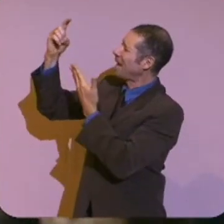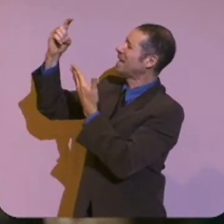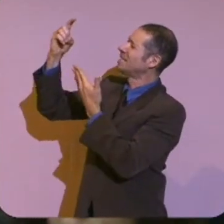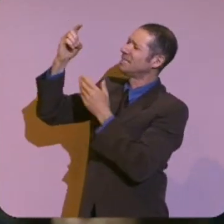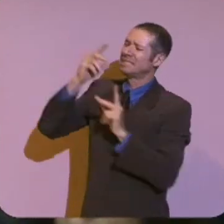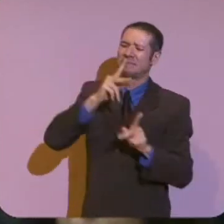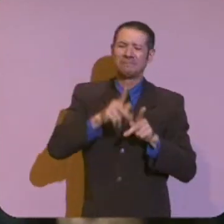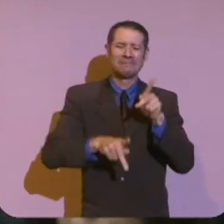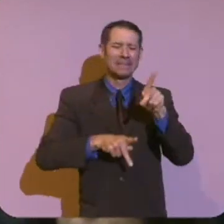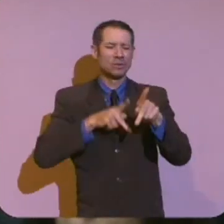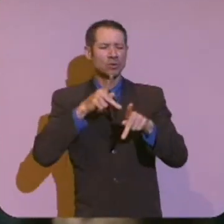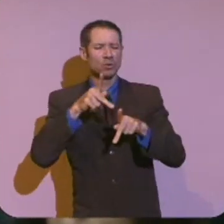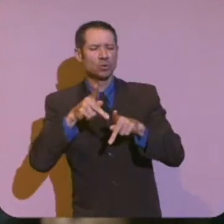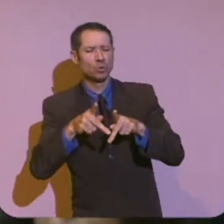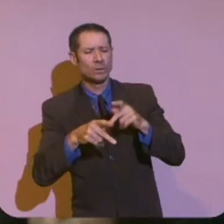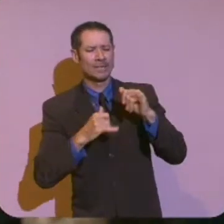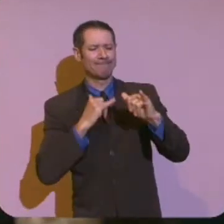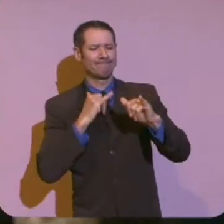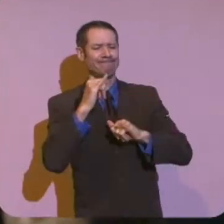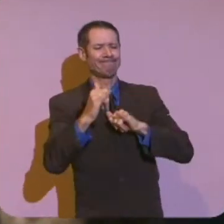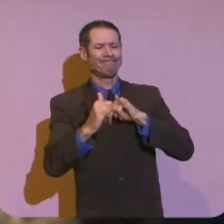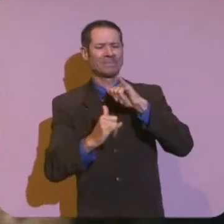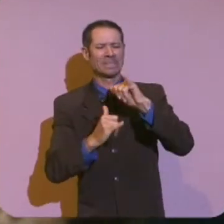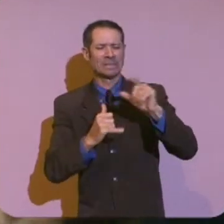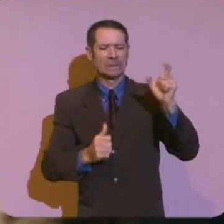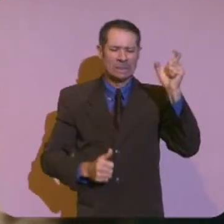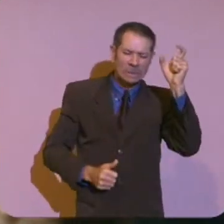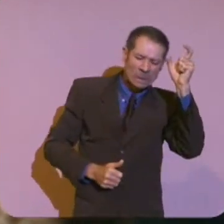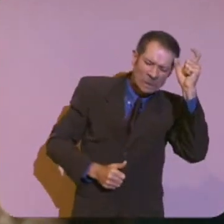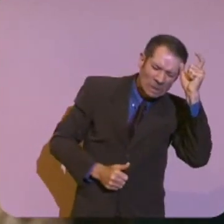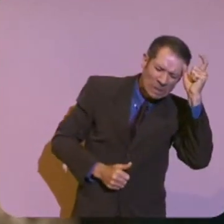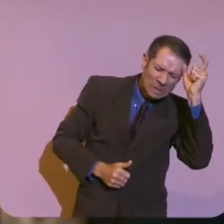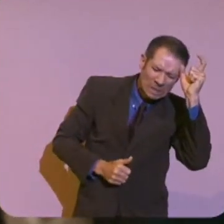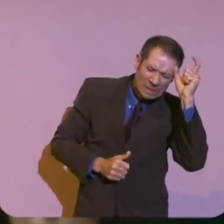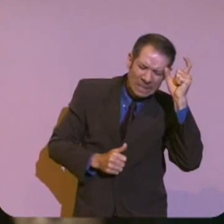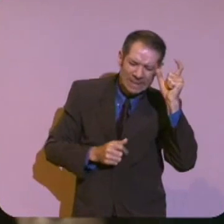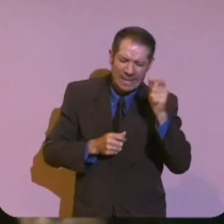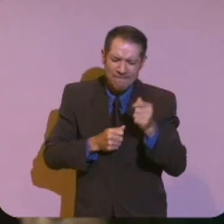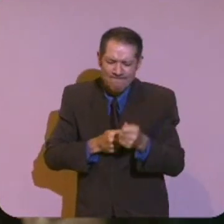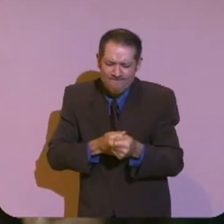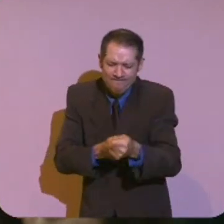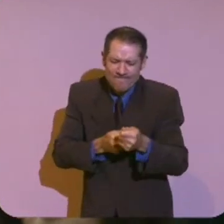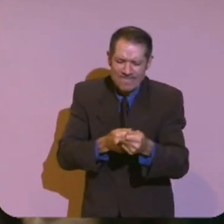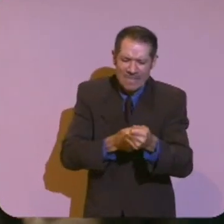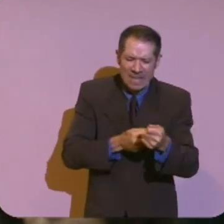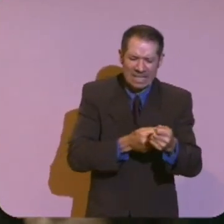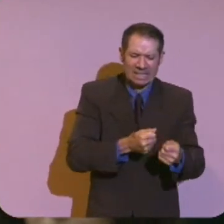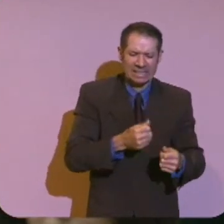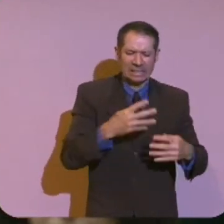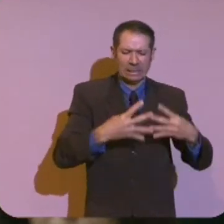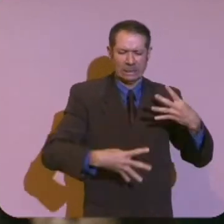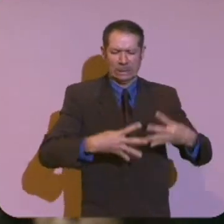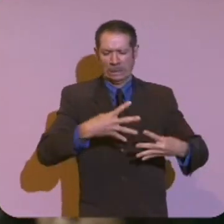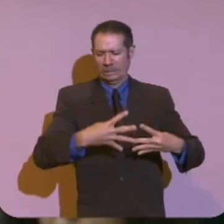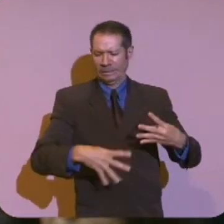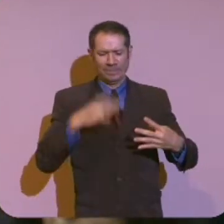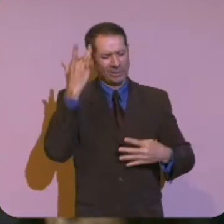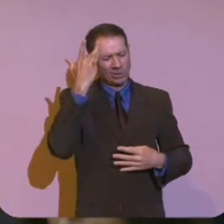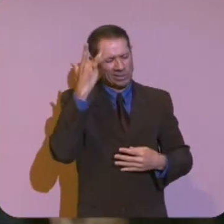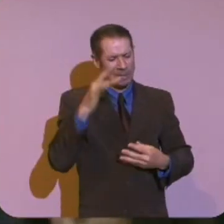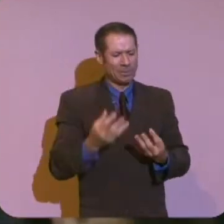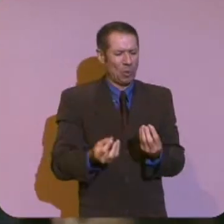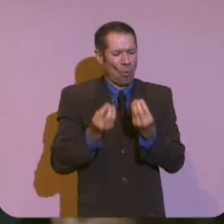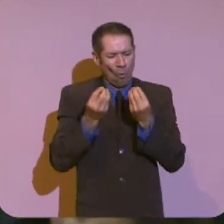estão ouvindo essa palavra e Satanás está amarrando a vida delas, não sei como, nem de que